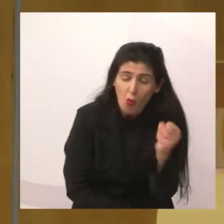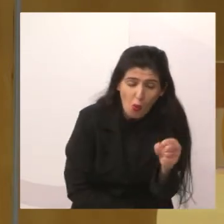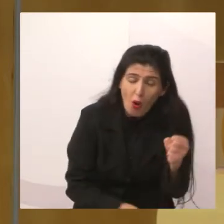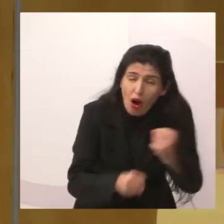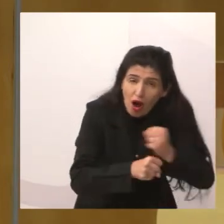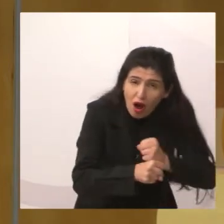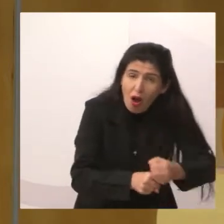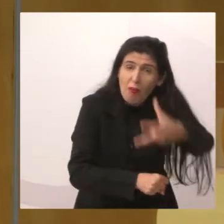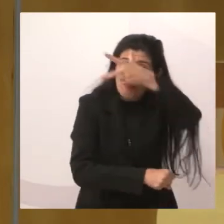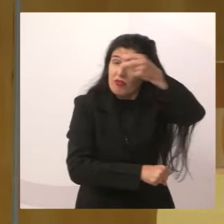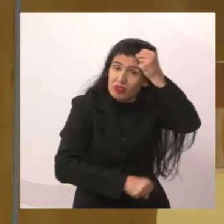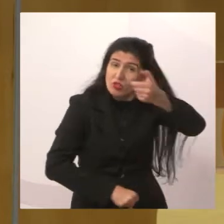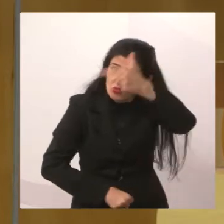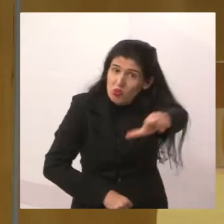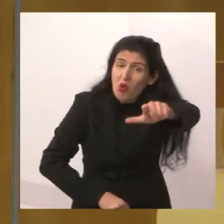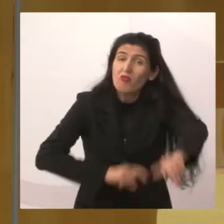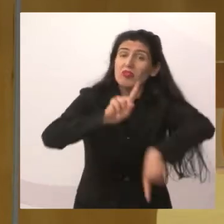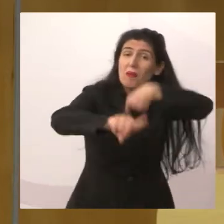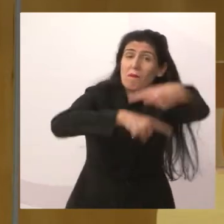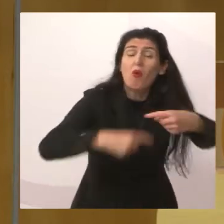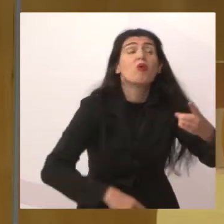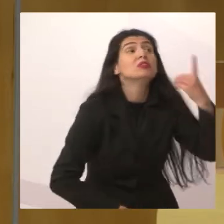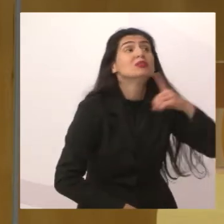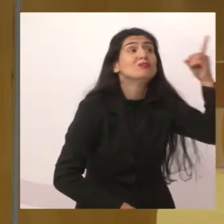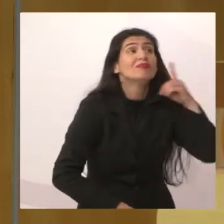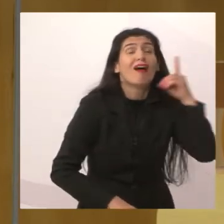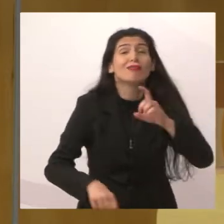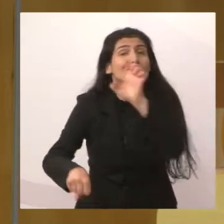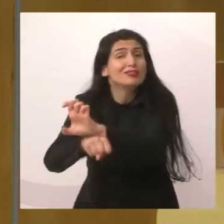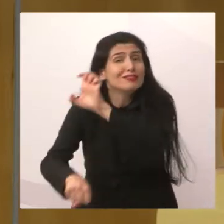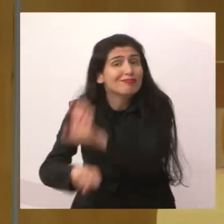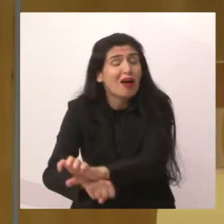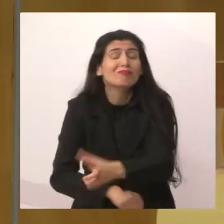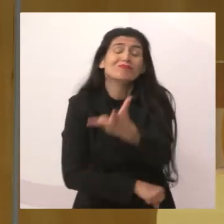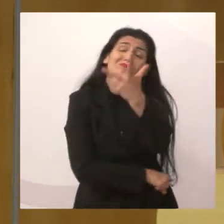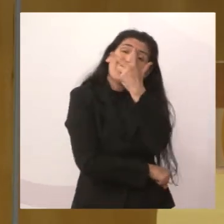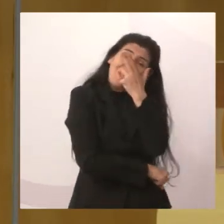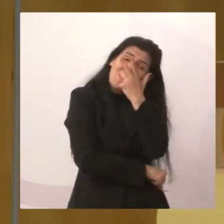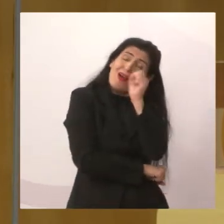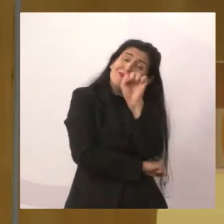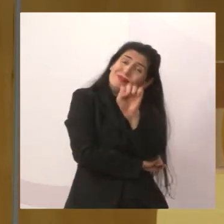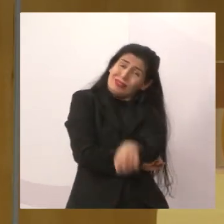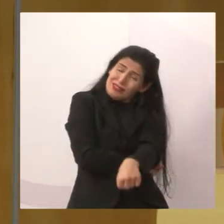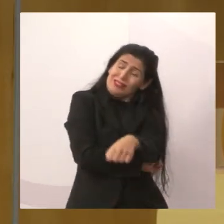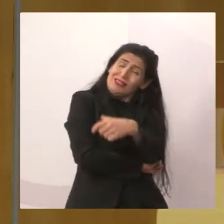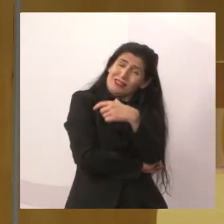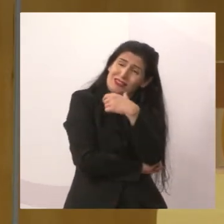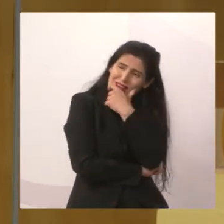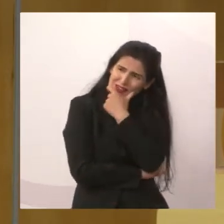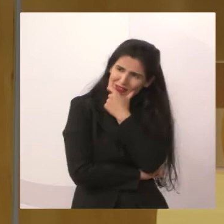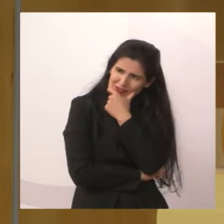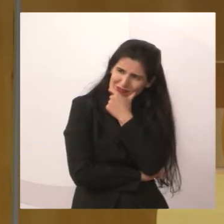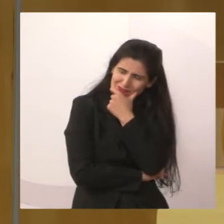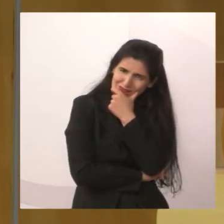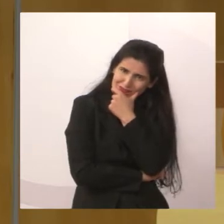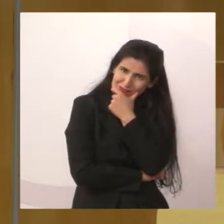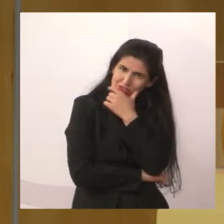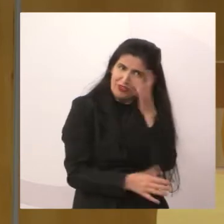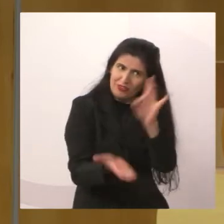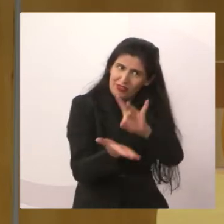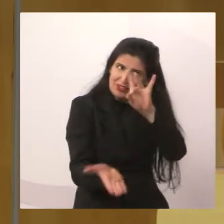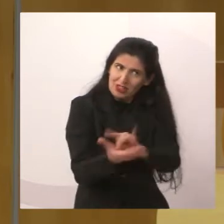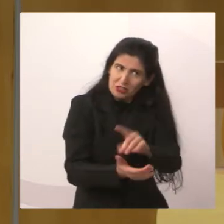reeleito e deputado estadual. Talvez esse seja, sim, o julgamento que nos importa e